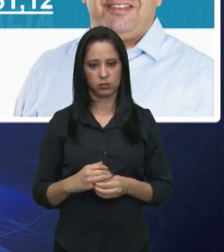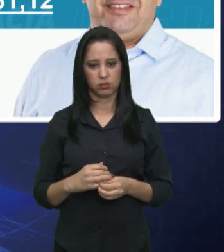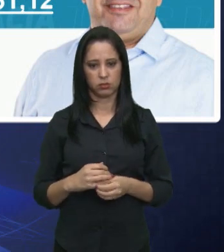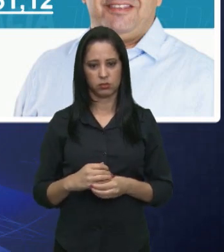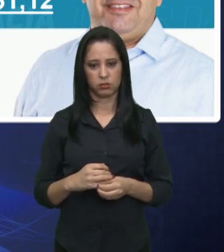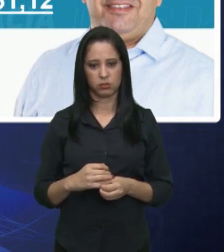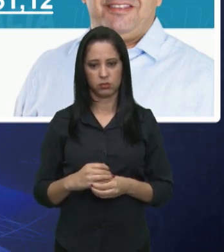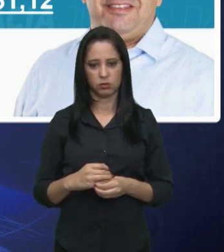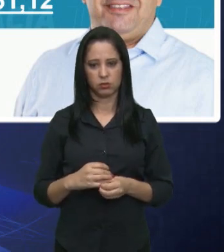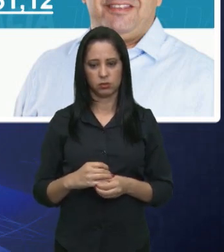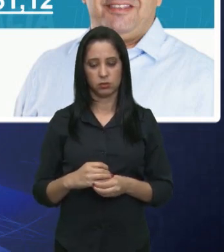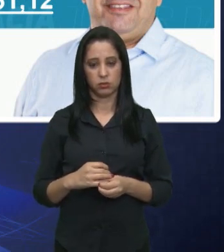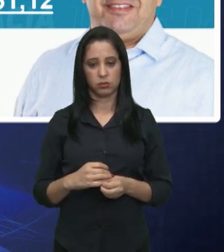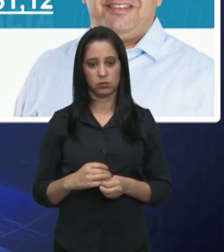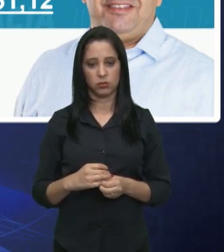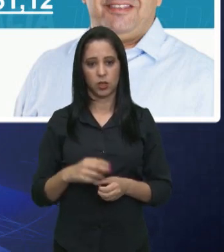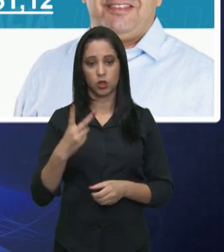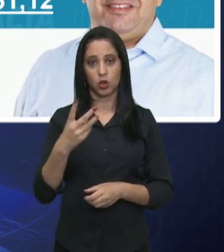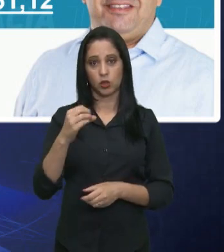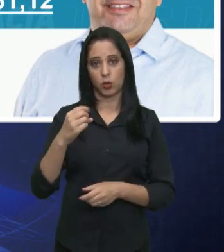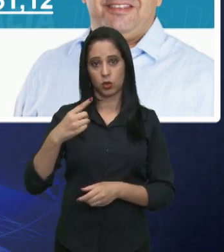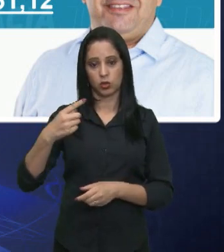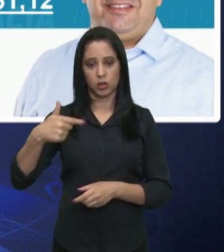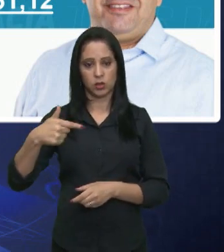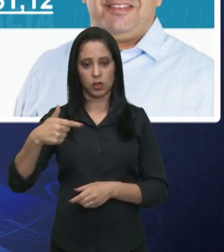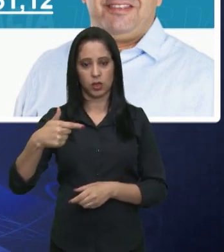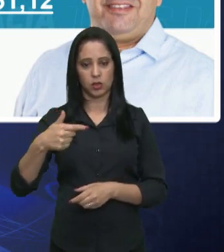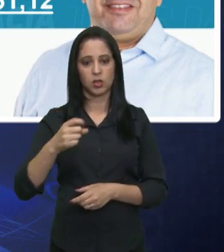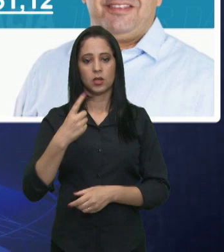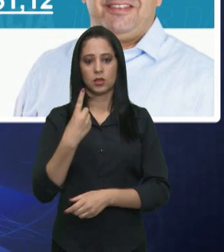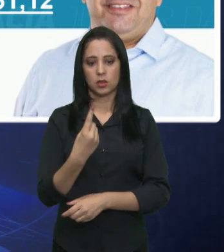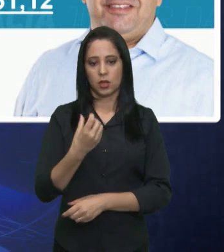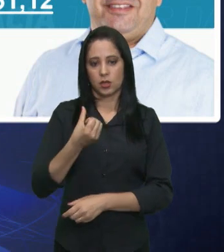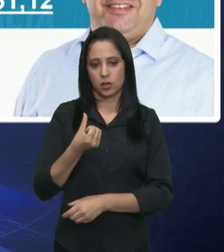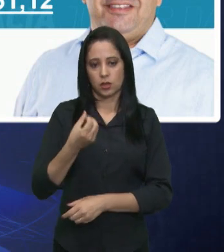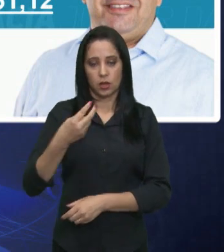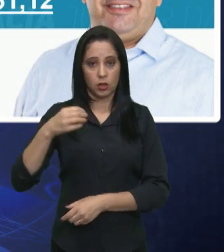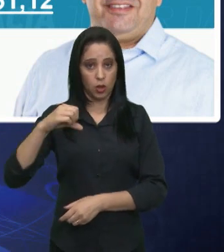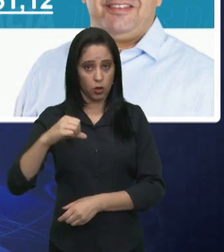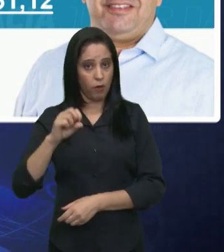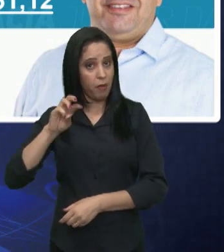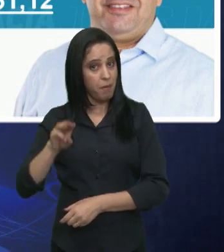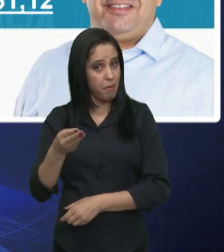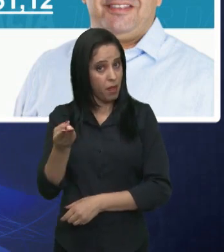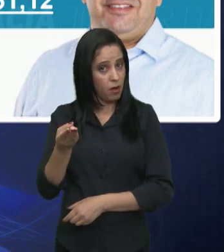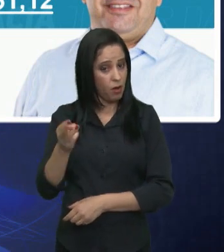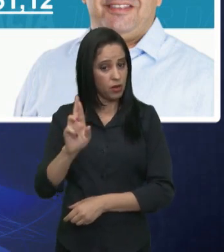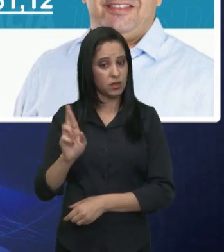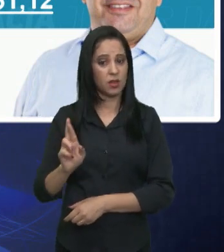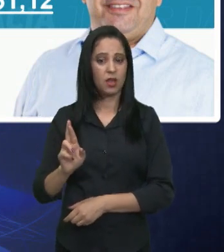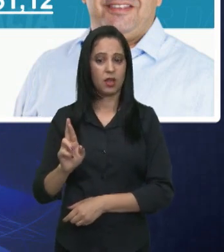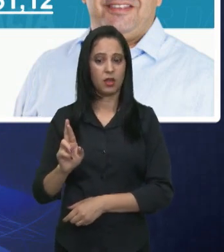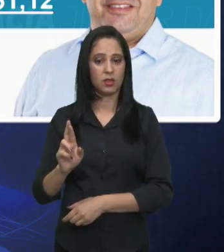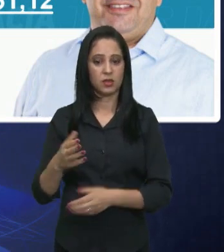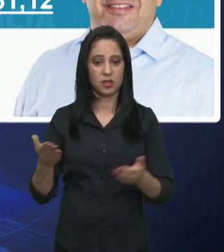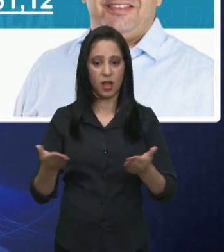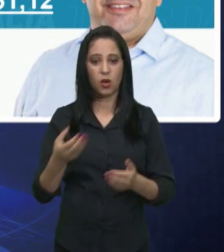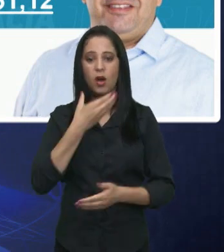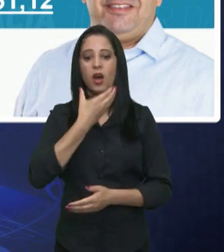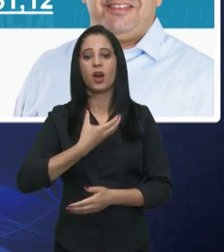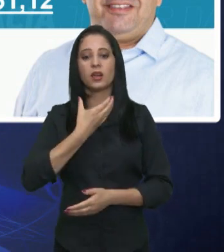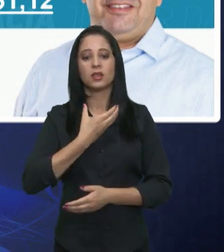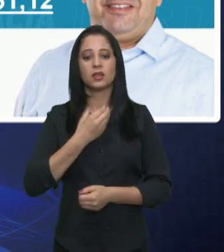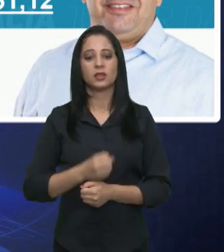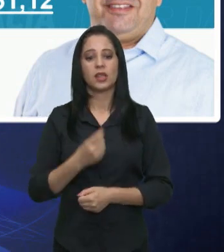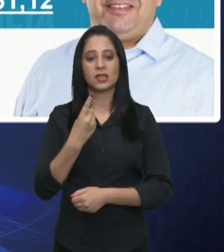O parcelamento de 2017, 169 milhões, o valor original. O valor atual em dezembro de